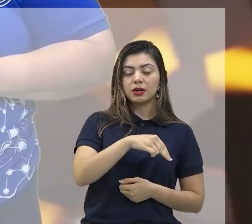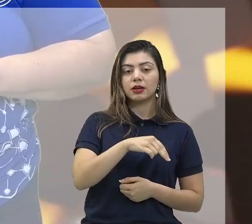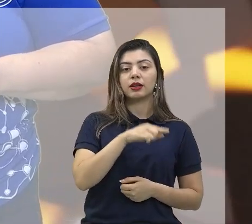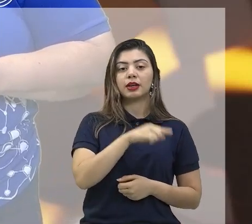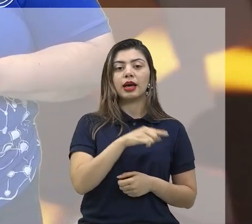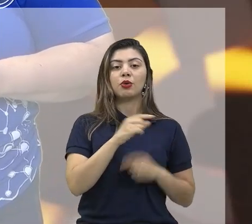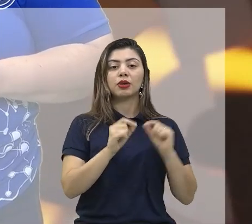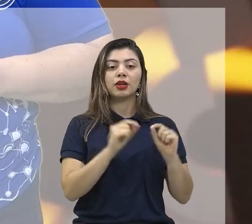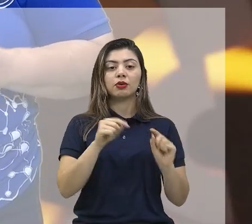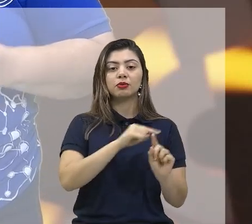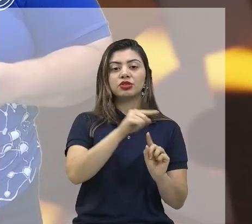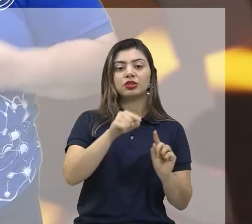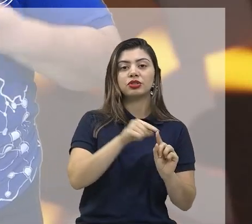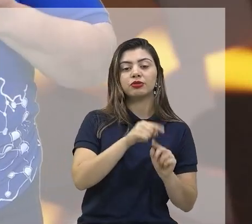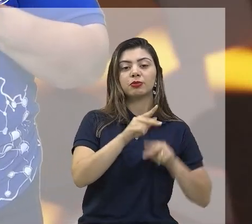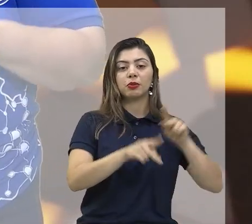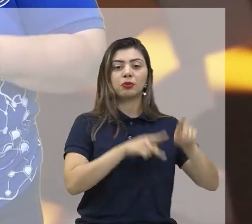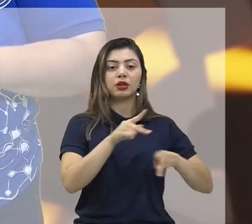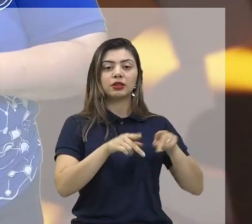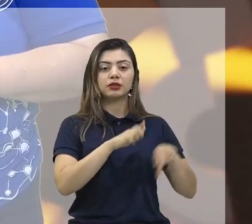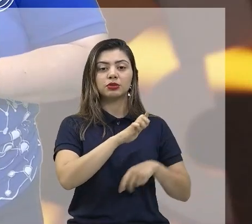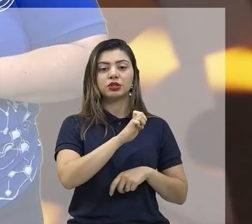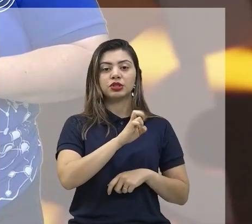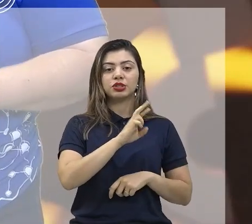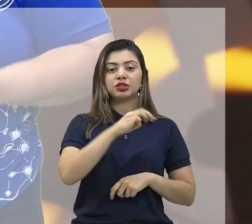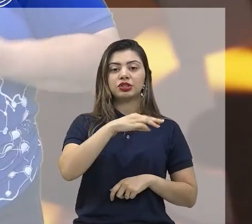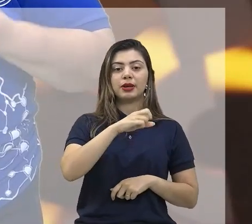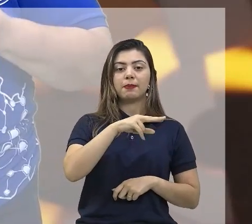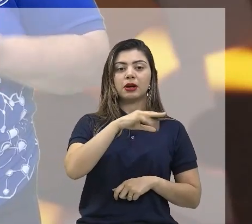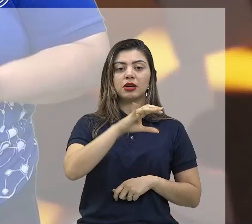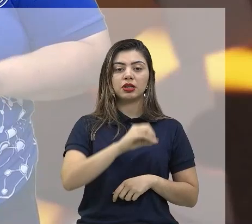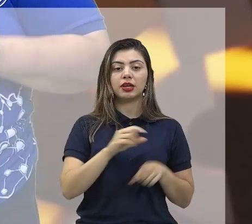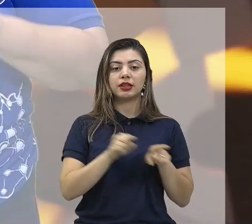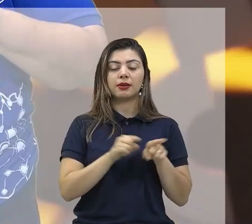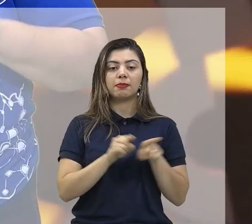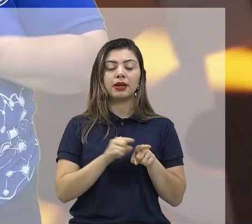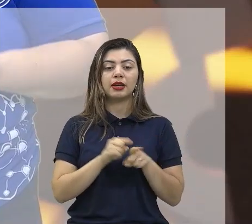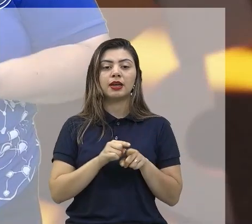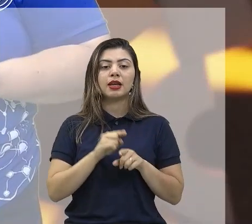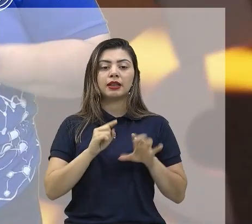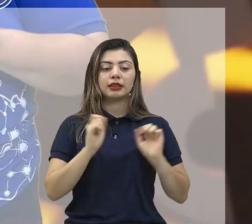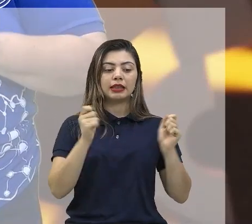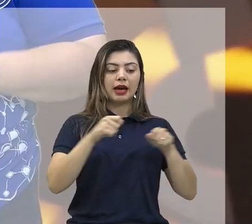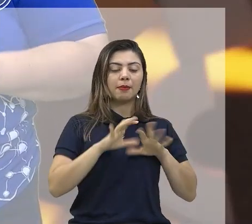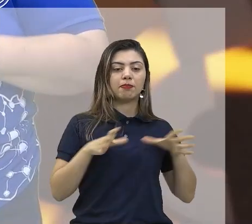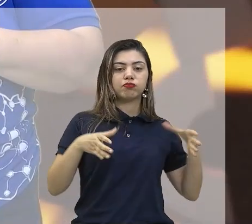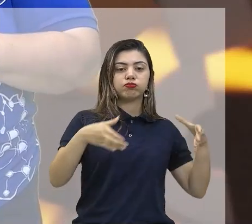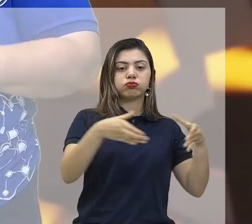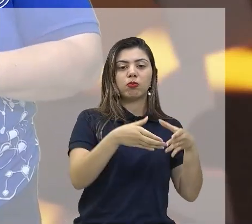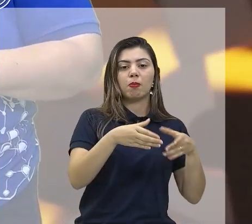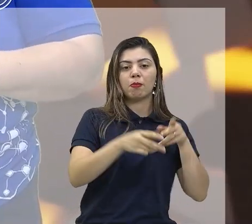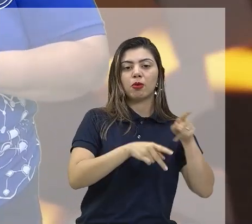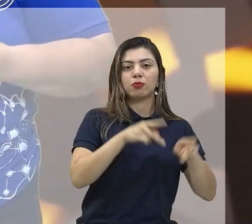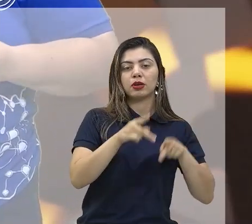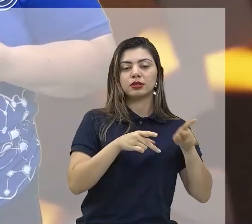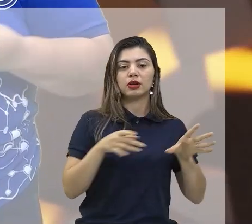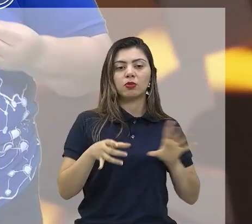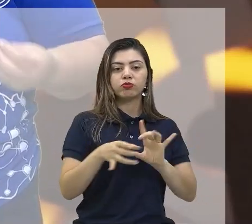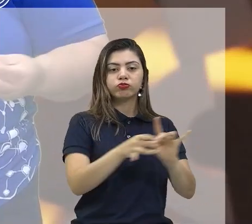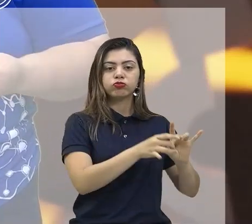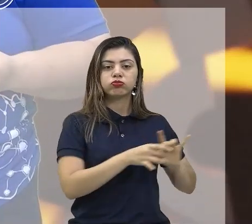dos povos germânicos, e o pan-eslavismo, com foco na unificação de povos eslavos